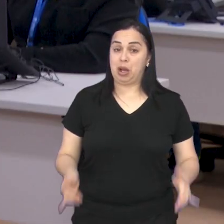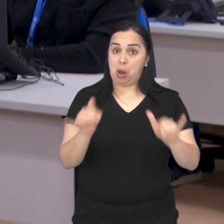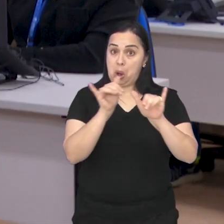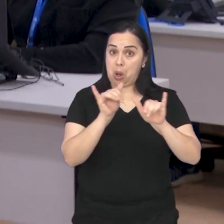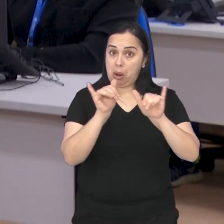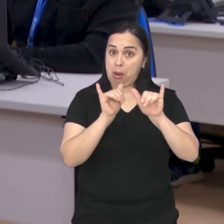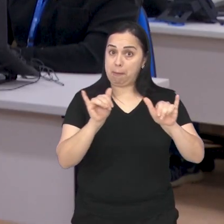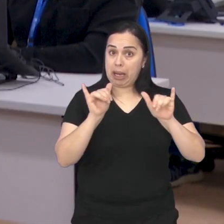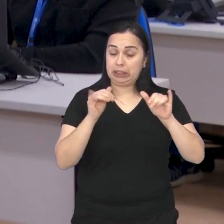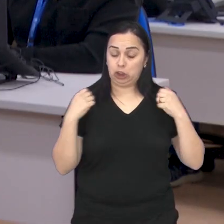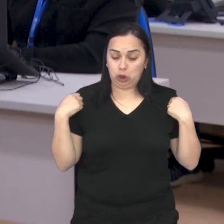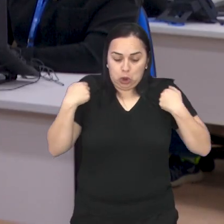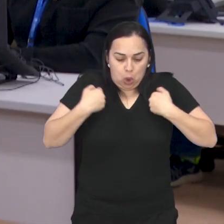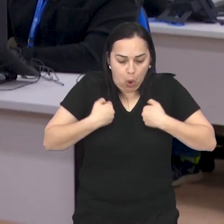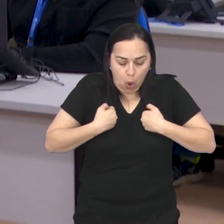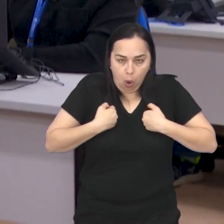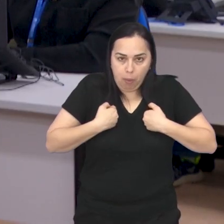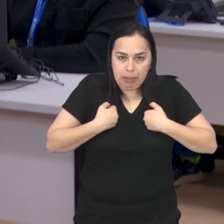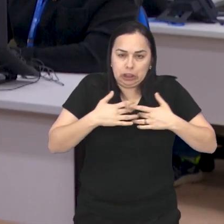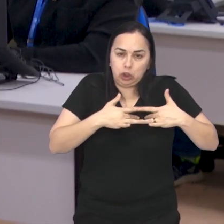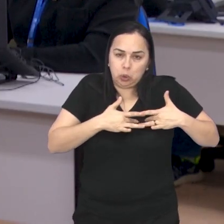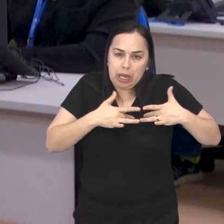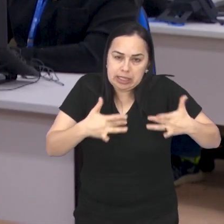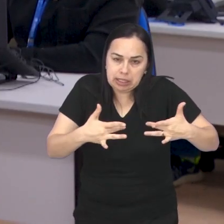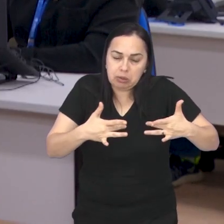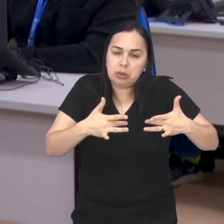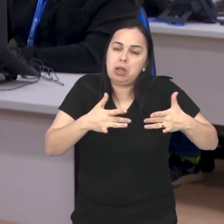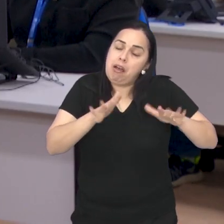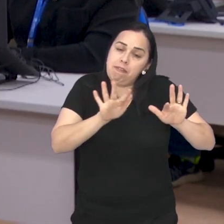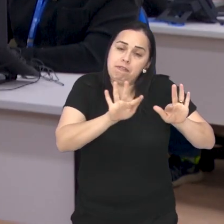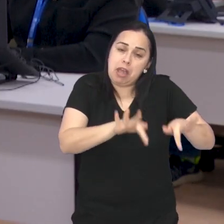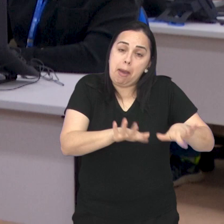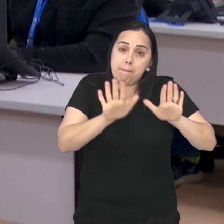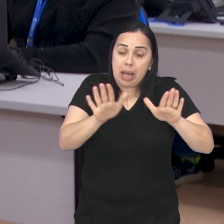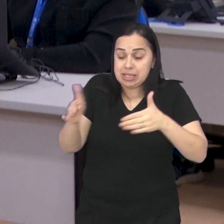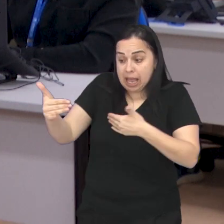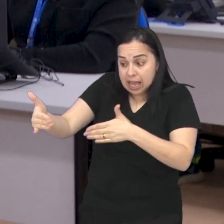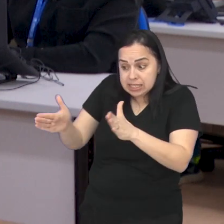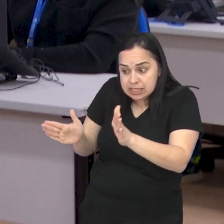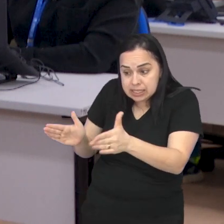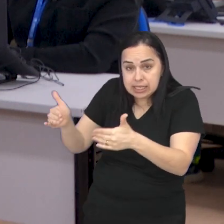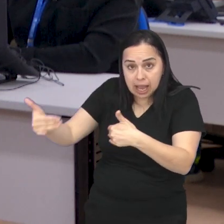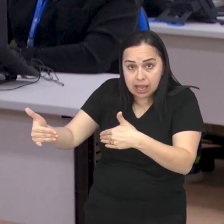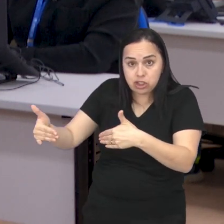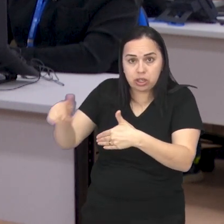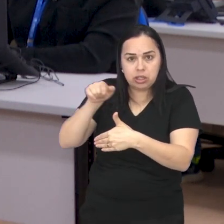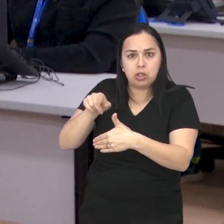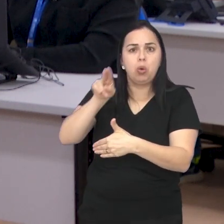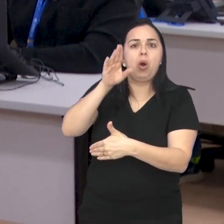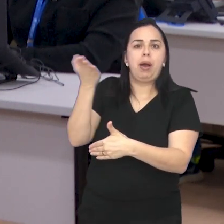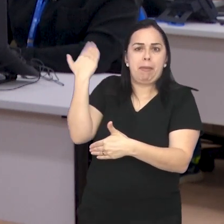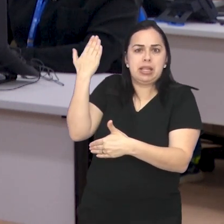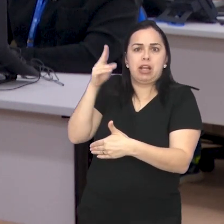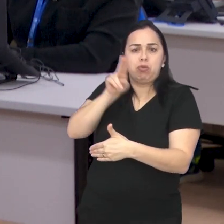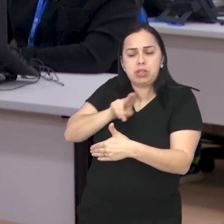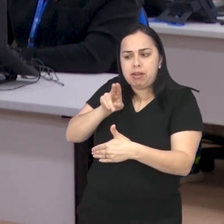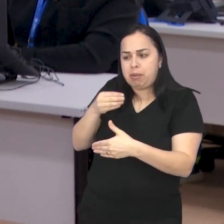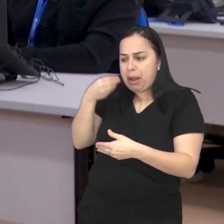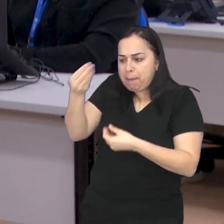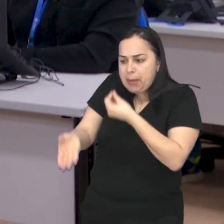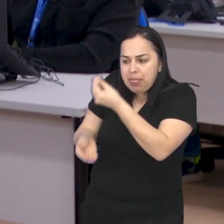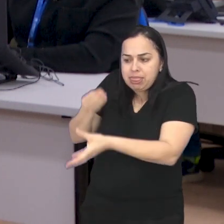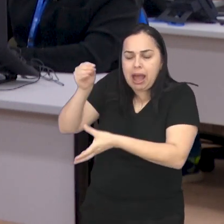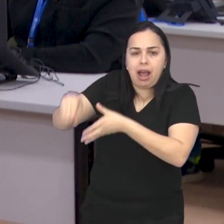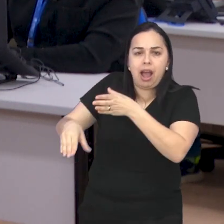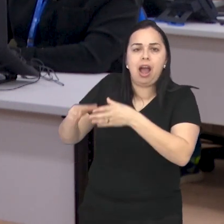Bom, a campanha do agasalho chegou ao fim, mas não a solidariedade. É que as caixas usadas para arrecadar roupas e cobertores